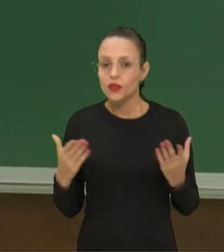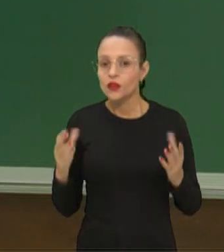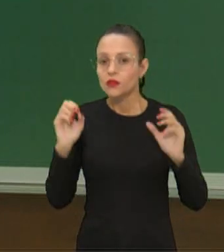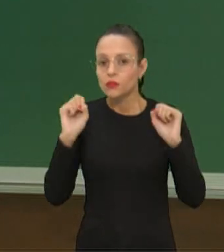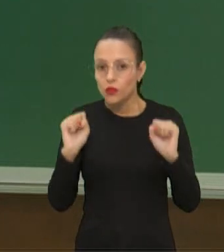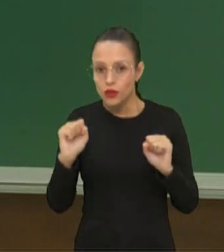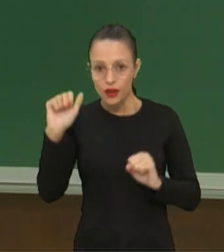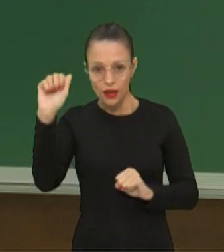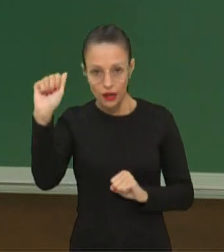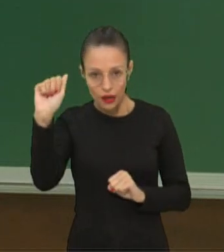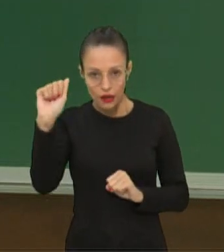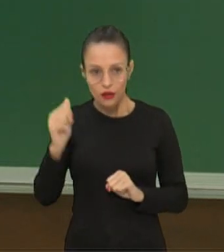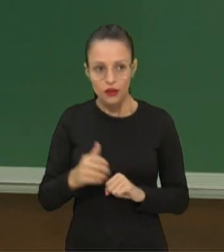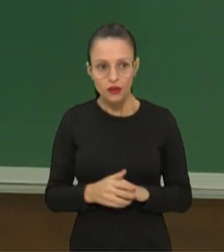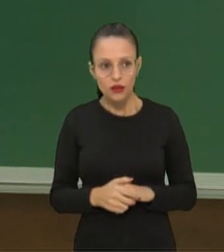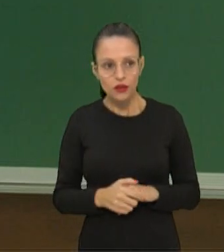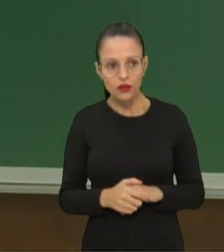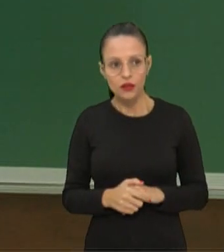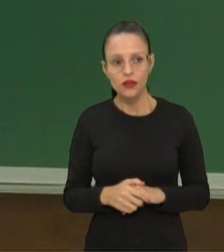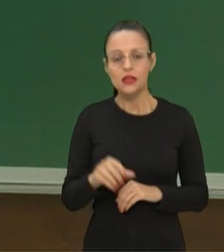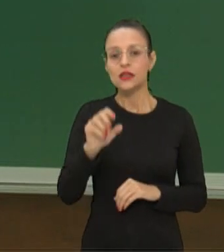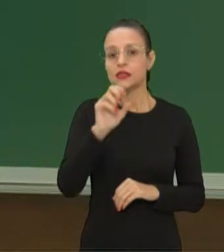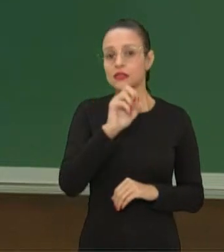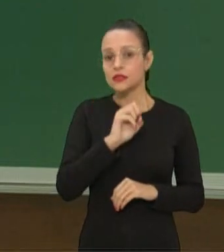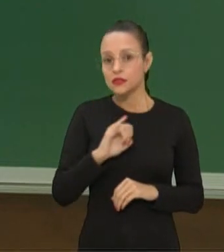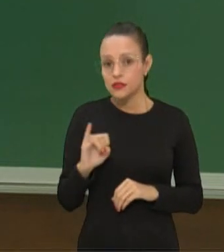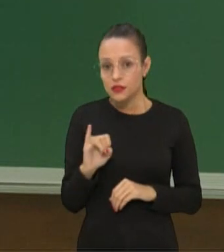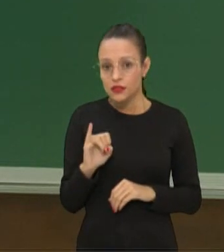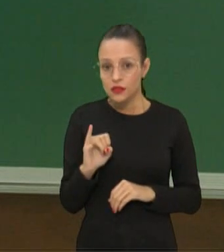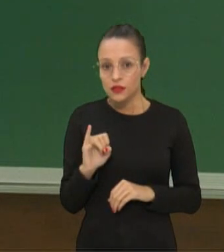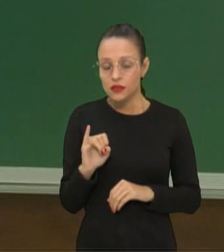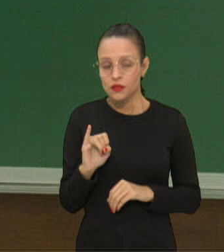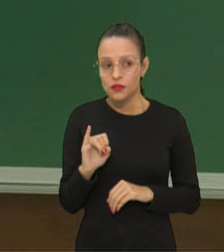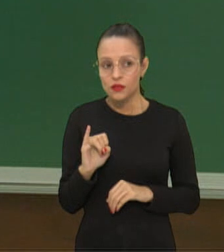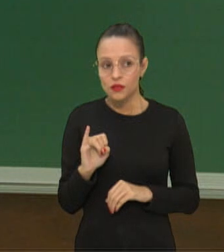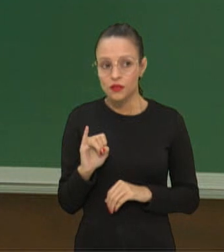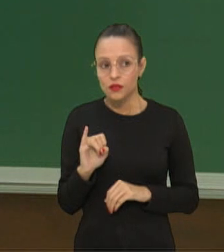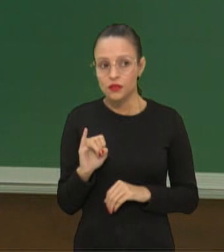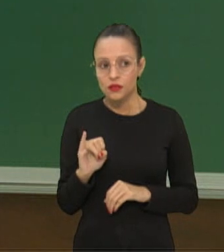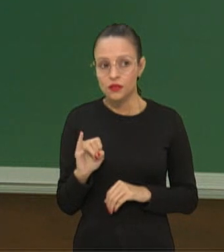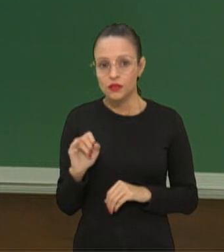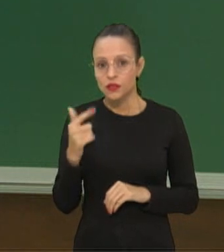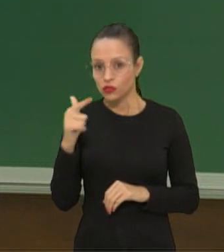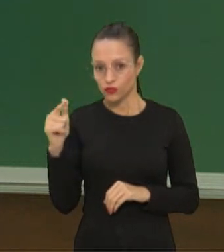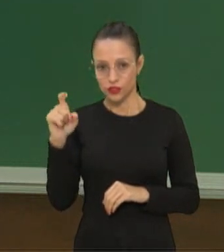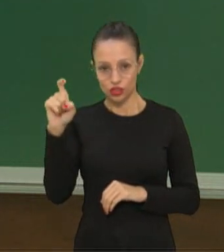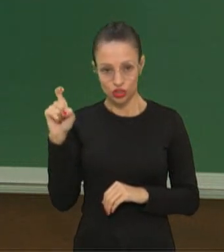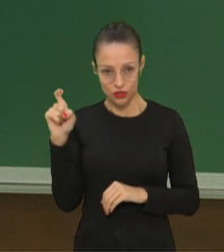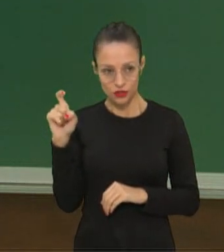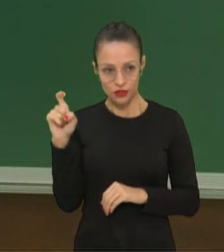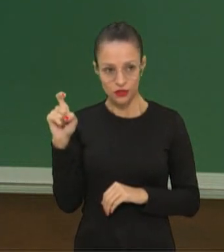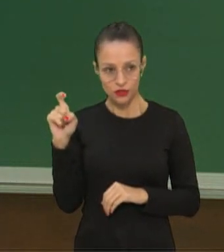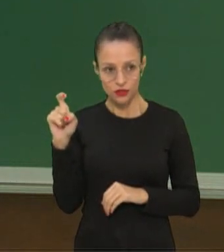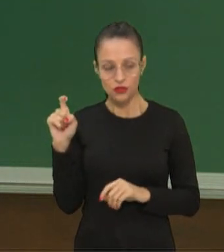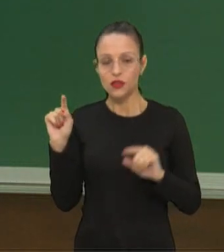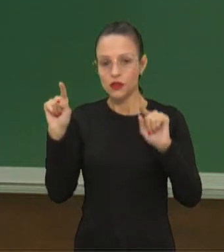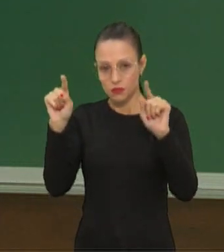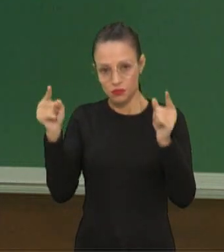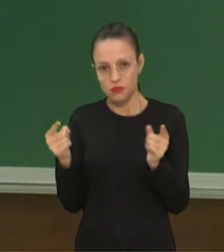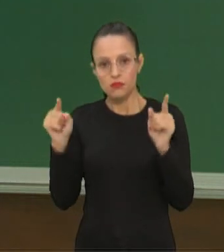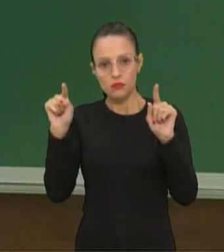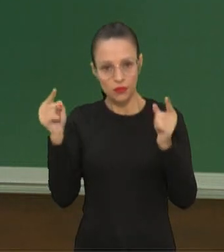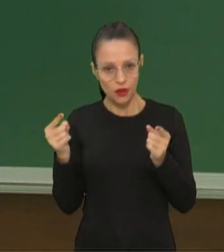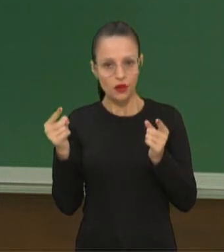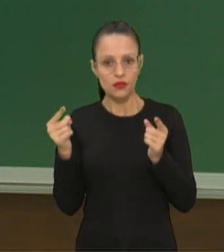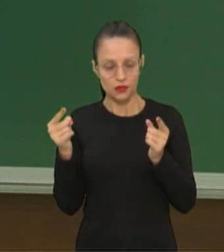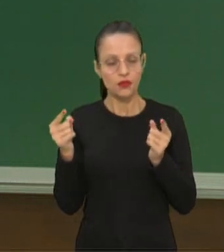ser a letra A, se na letra A eu não tivesse esse x e eu tivesse um parênteses entre o